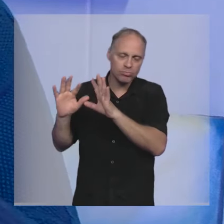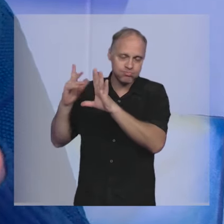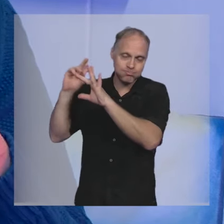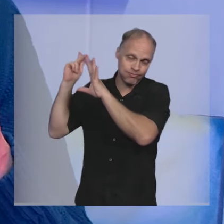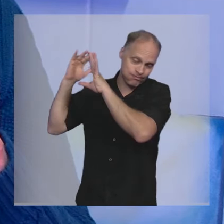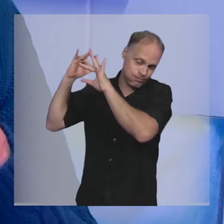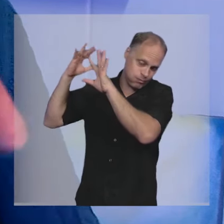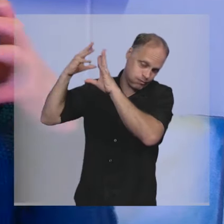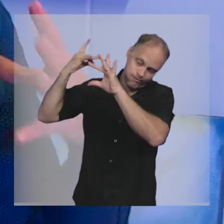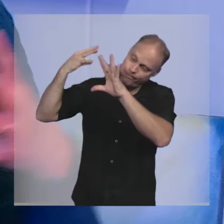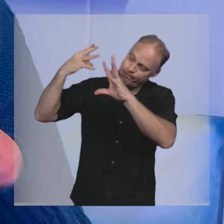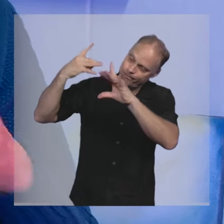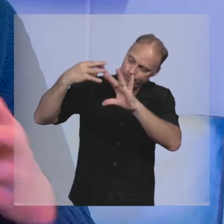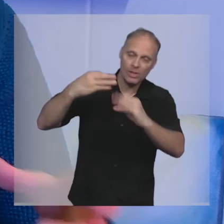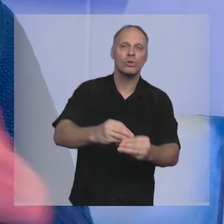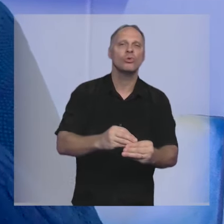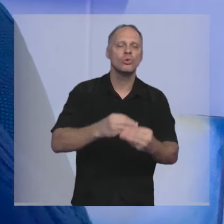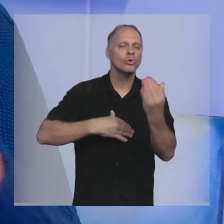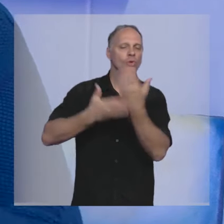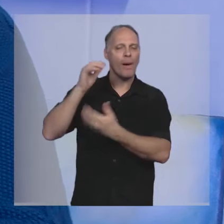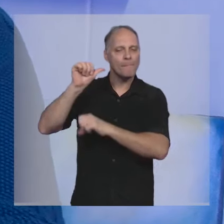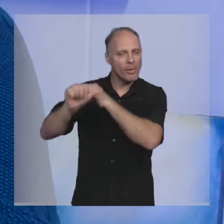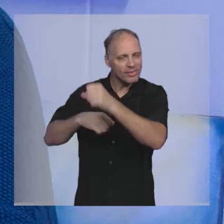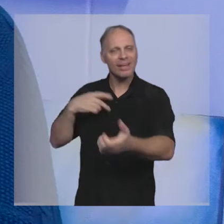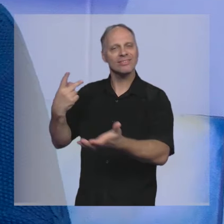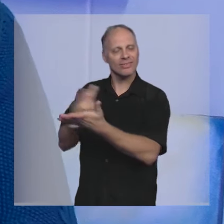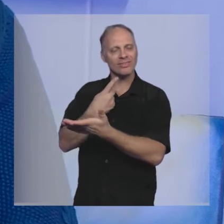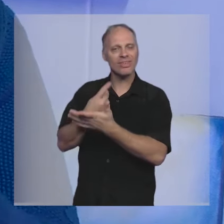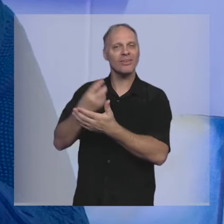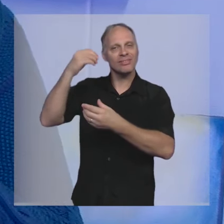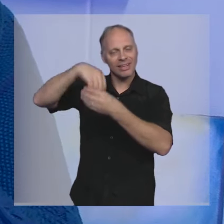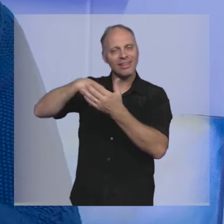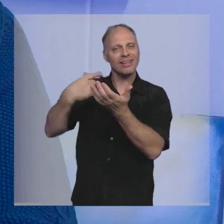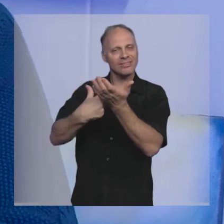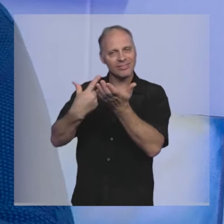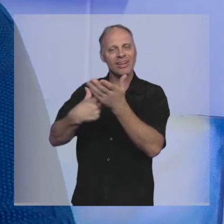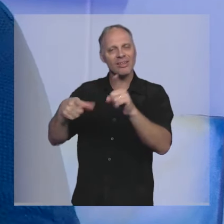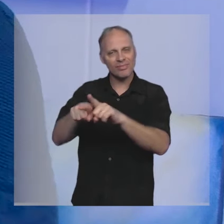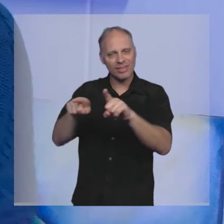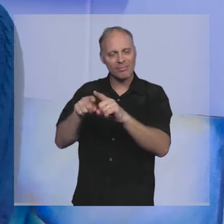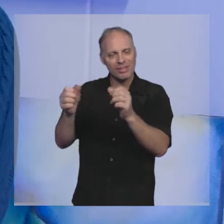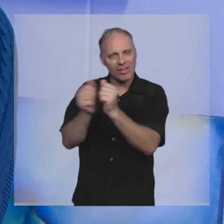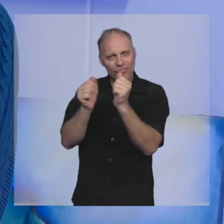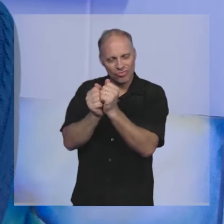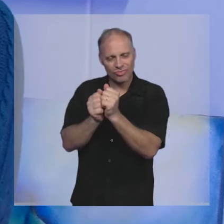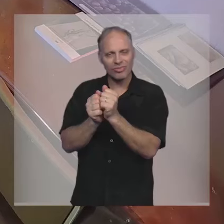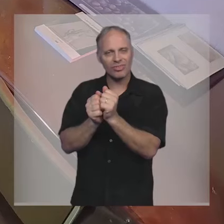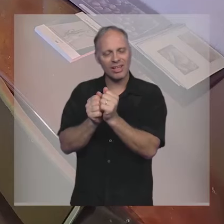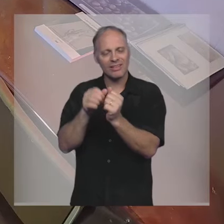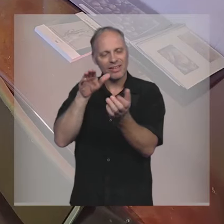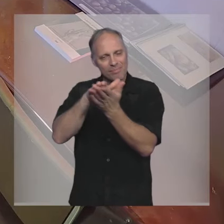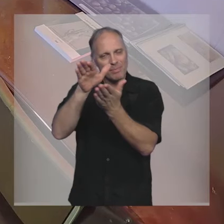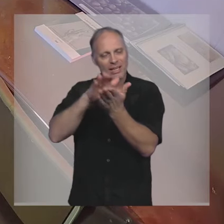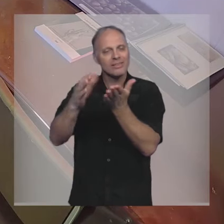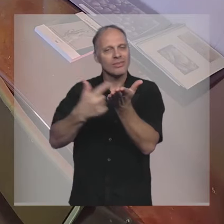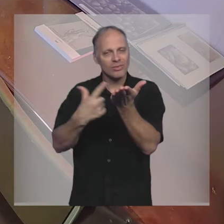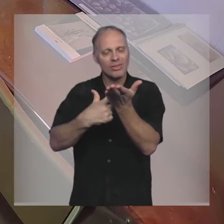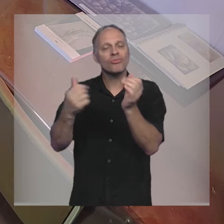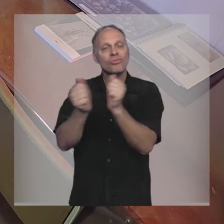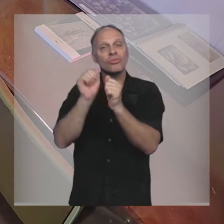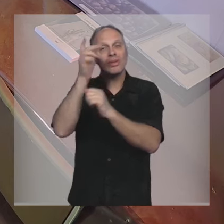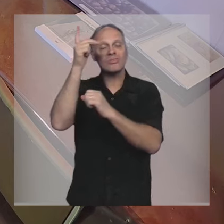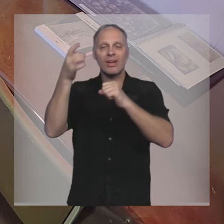agora. Então, a história de todas as mudanças dentro da coisa vão estar junto com a história